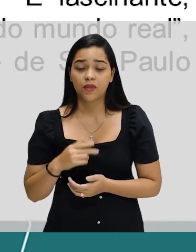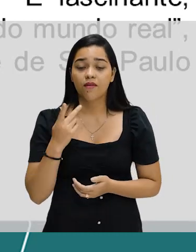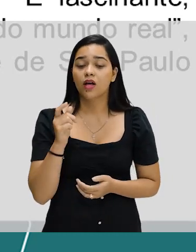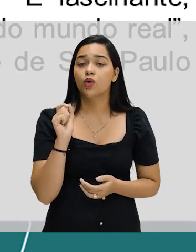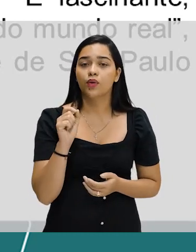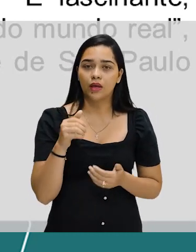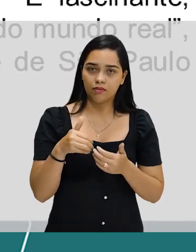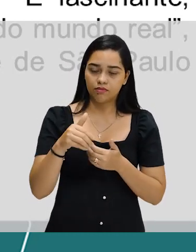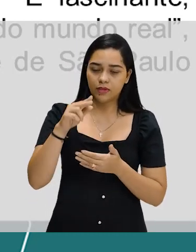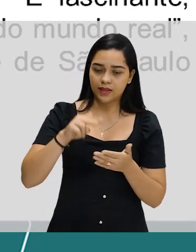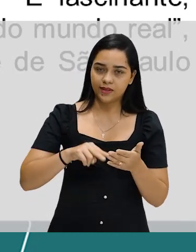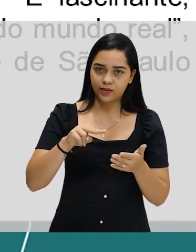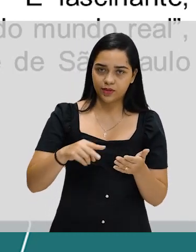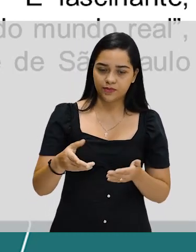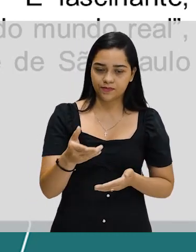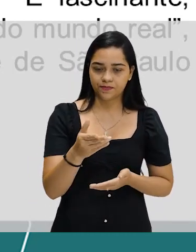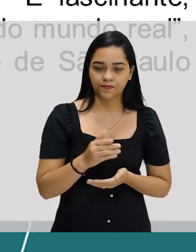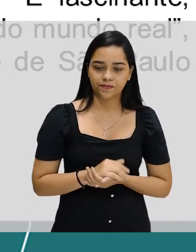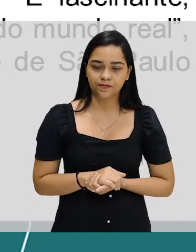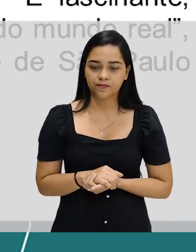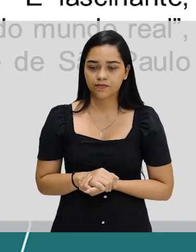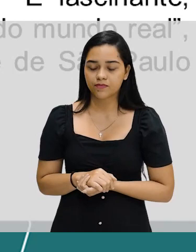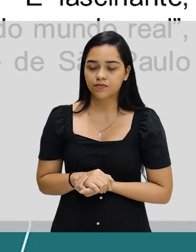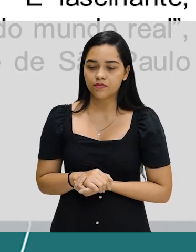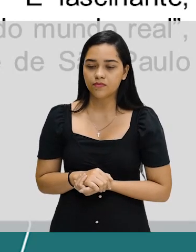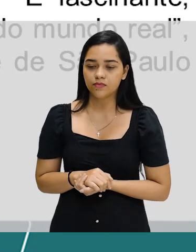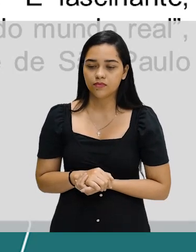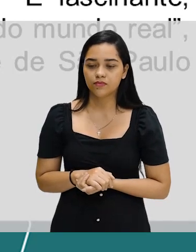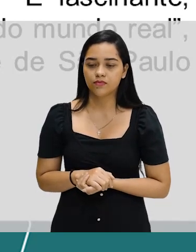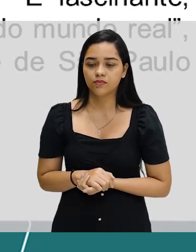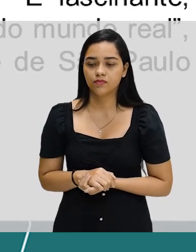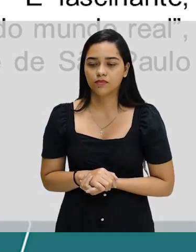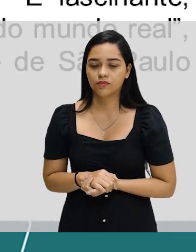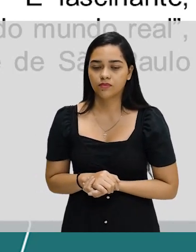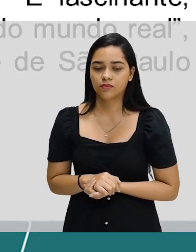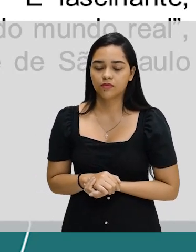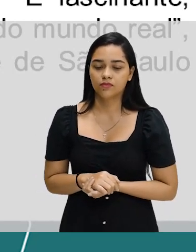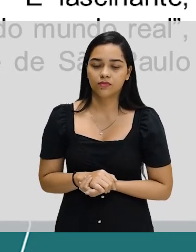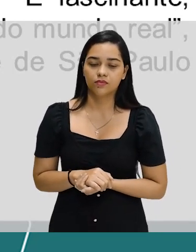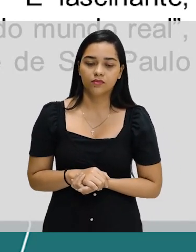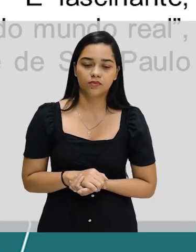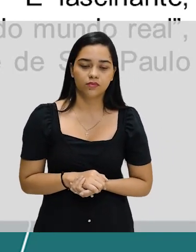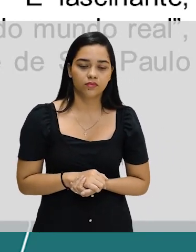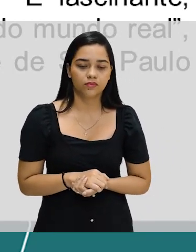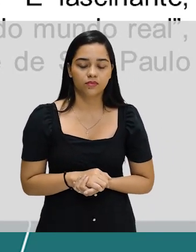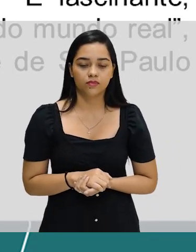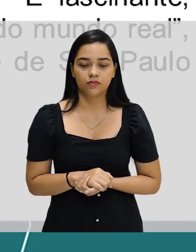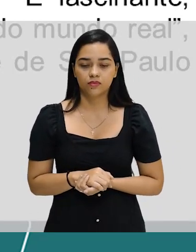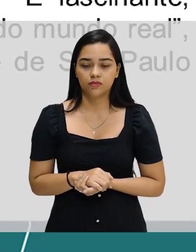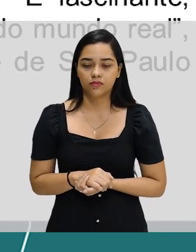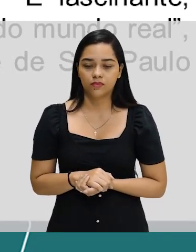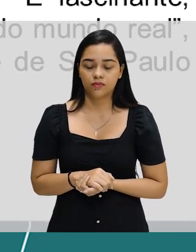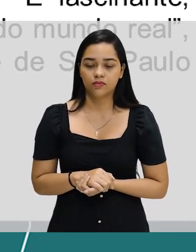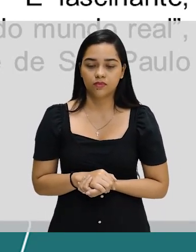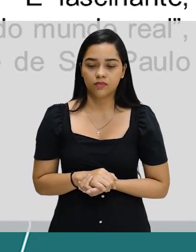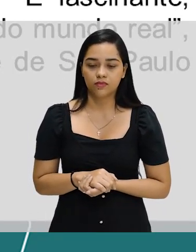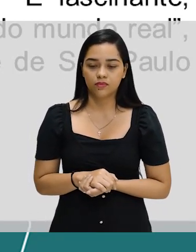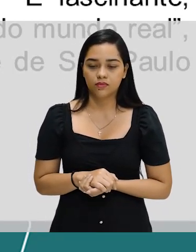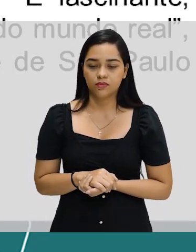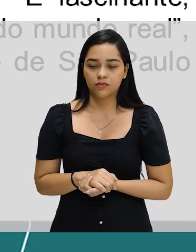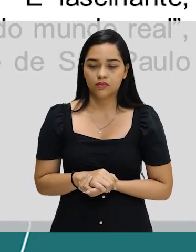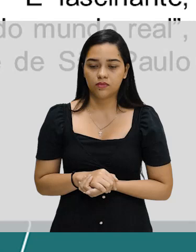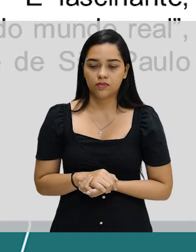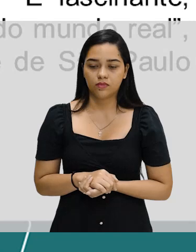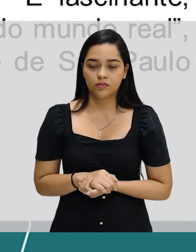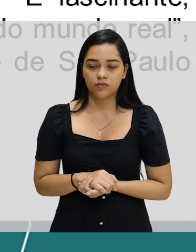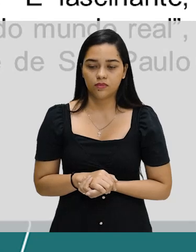assim, ó: antigamente, os cursos dados no escritório eram de gramática básica e se destinavam principalmente às